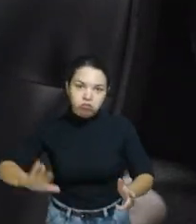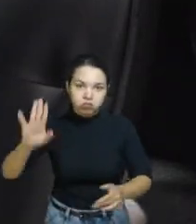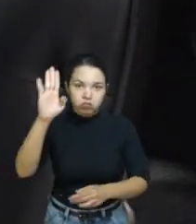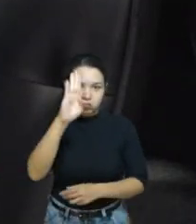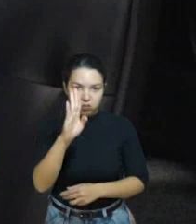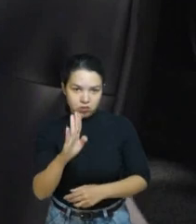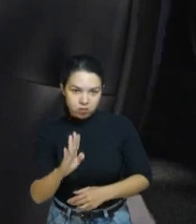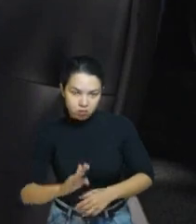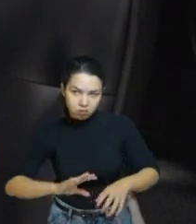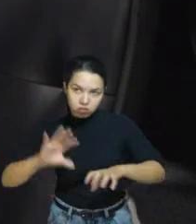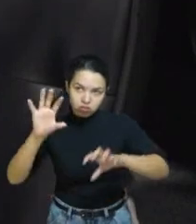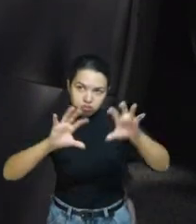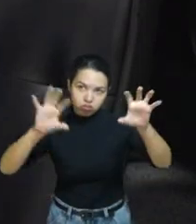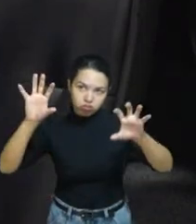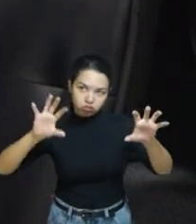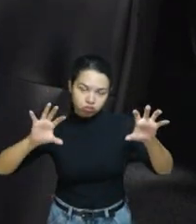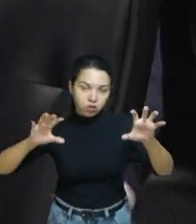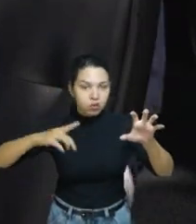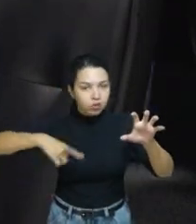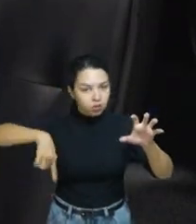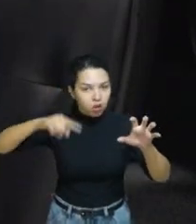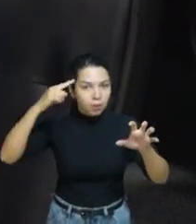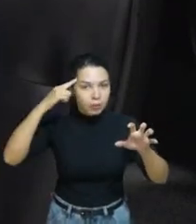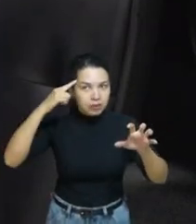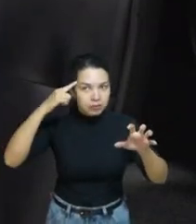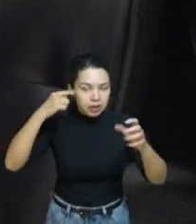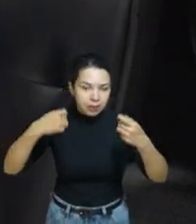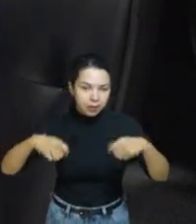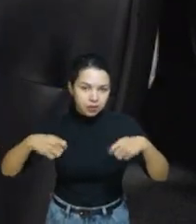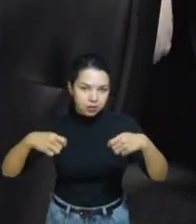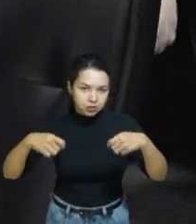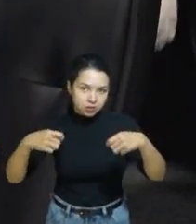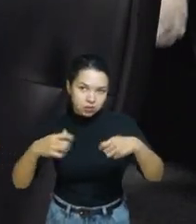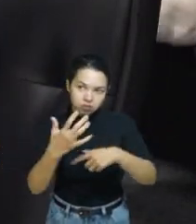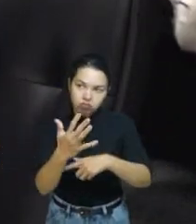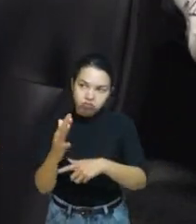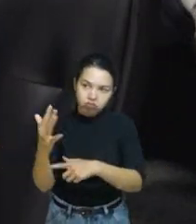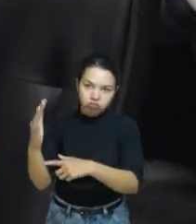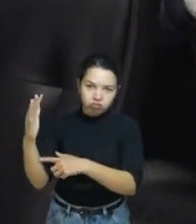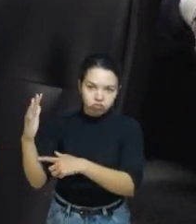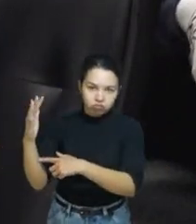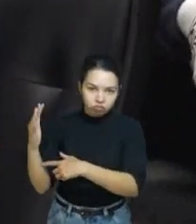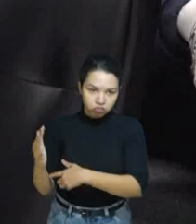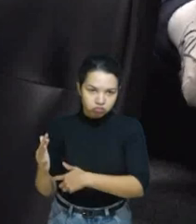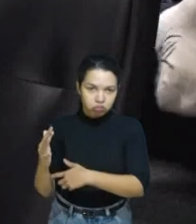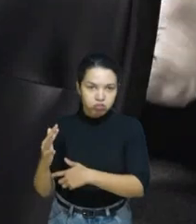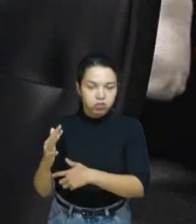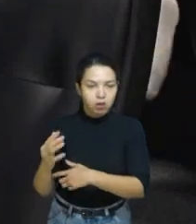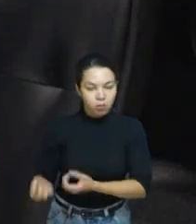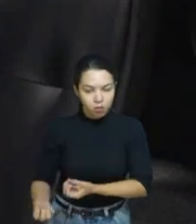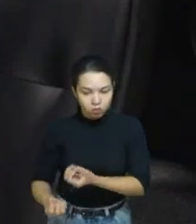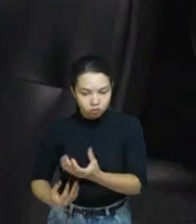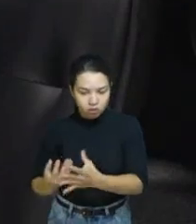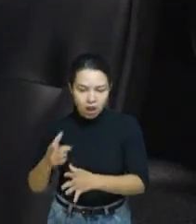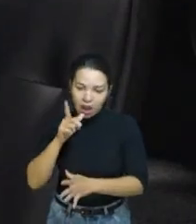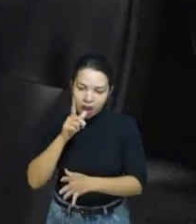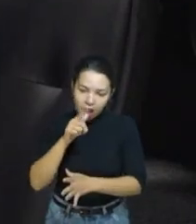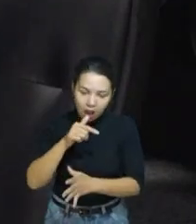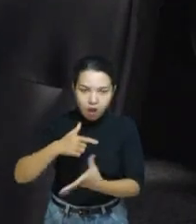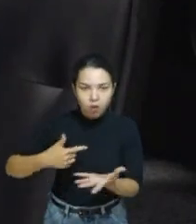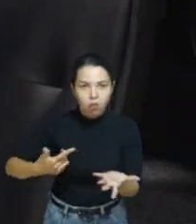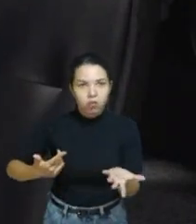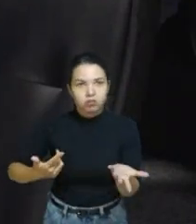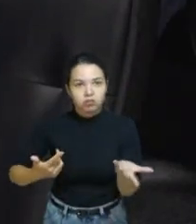gente precisa dessa relação ambiental, com a nossa produção aquícola, e o nosso turismo. Agora, indo para a pergunta,